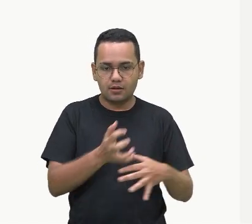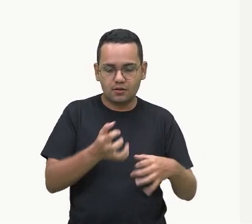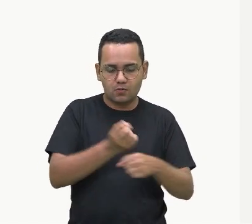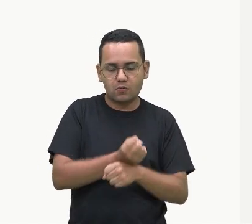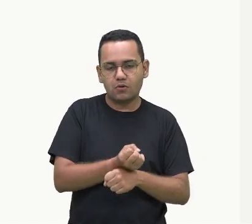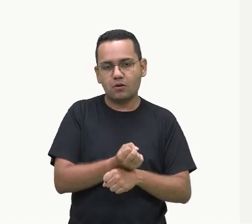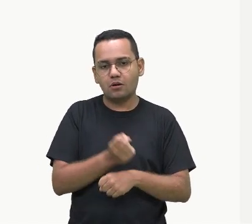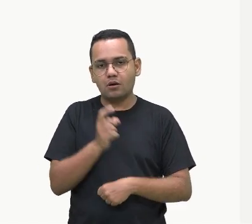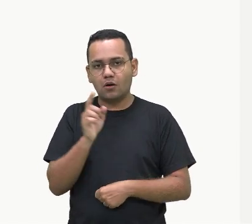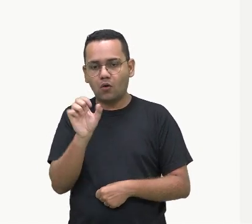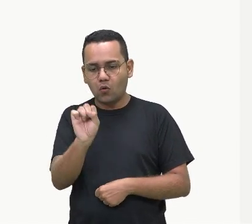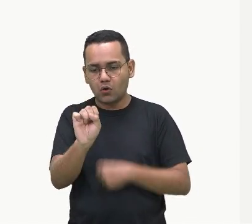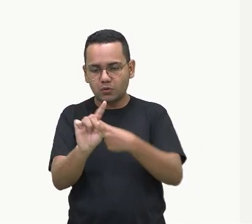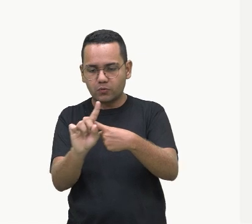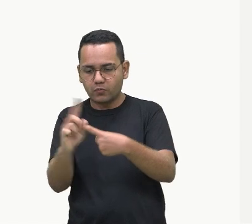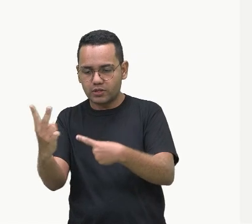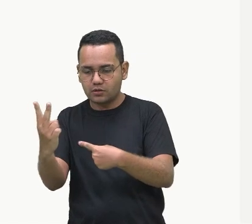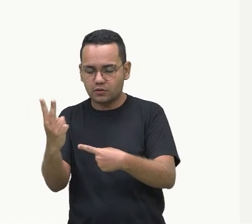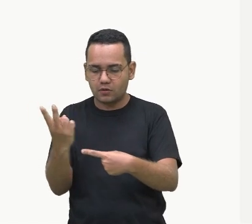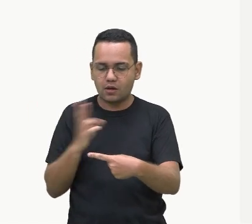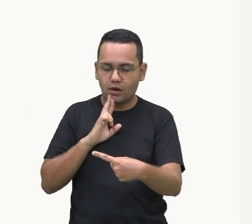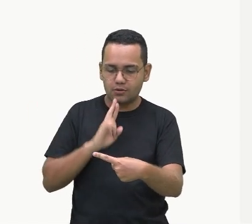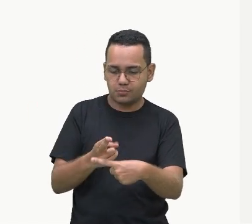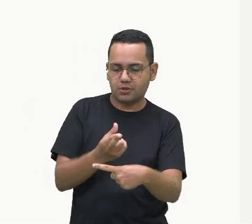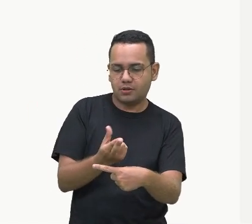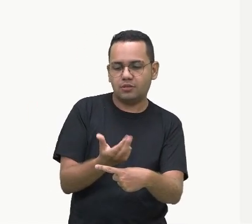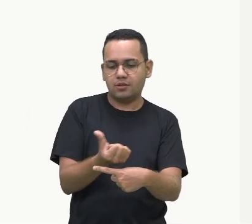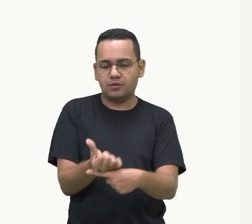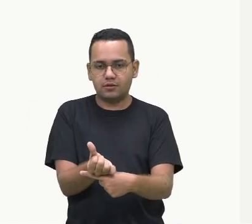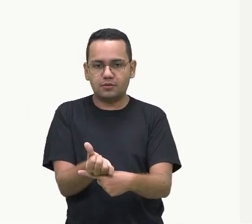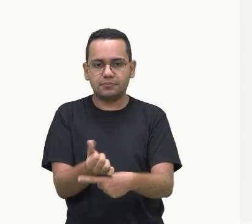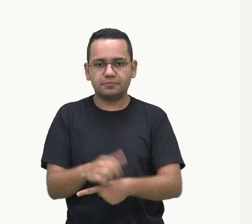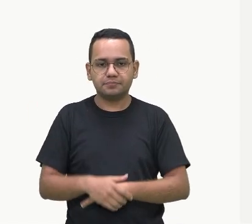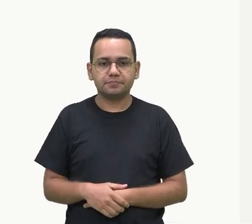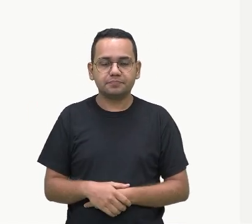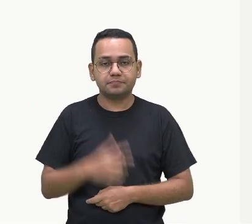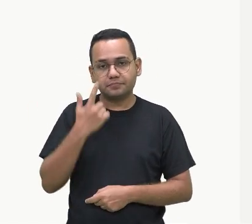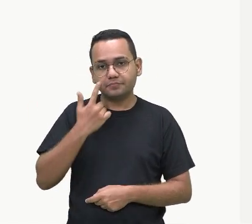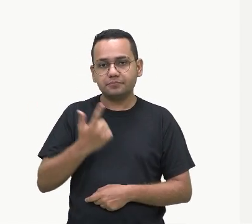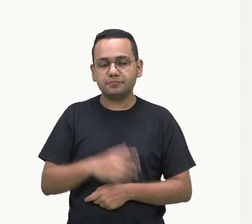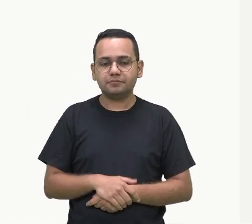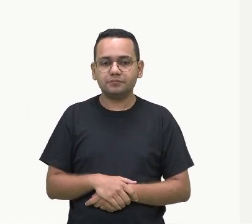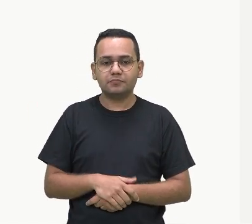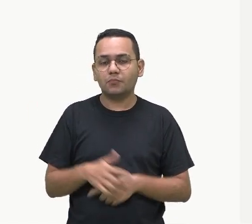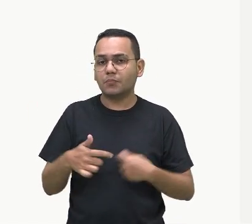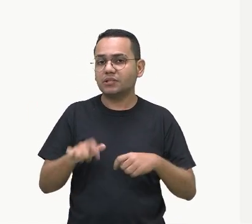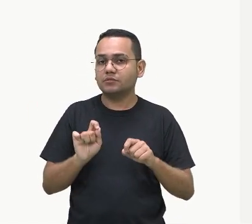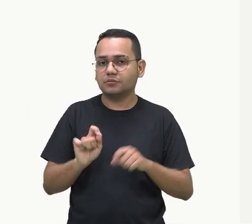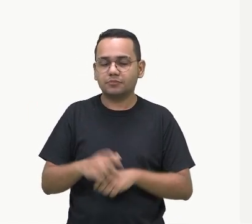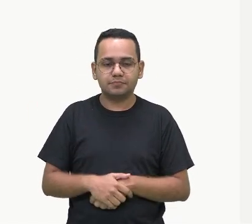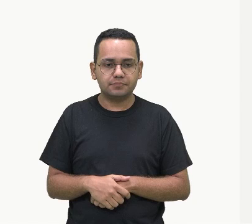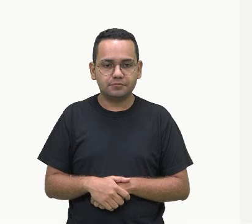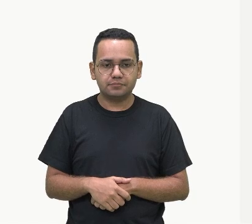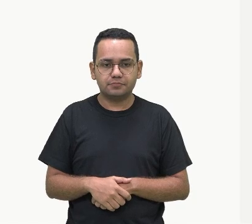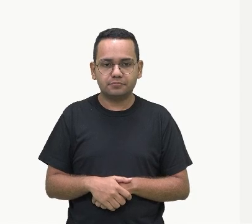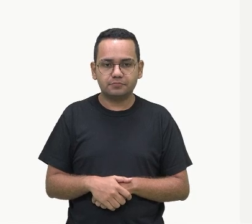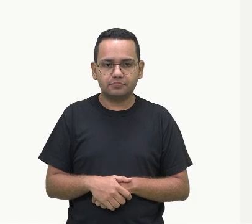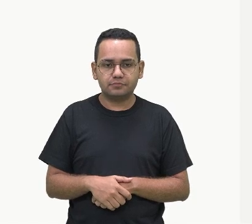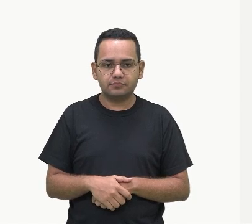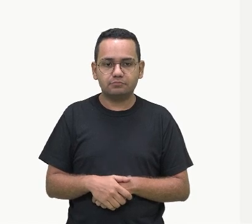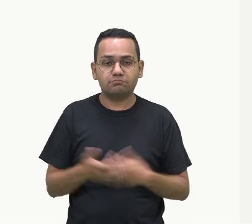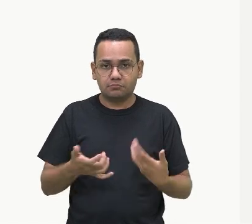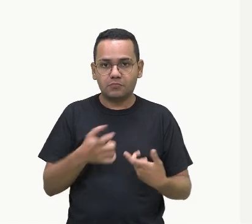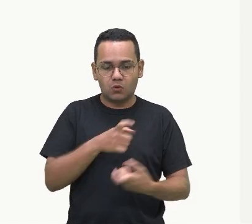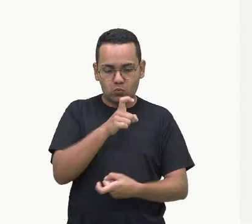8 vezes 2 é 16. Tá bom? E aí, o que eu tenho que fazer? Eu tenho que deixar meu x